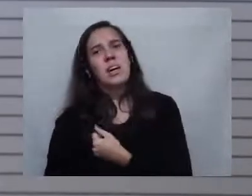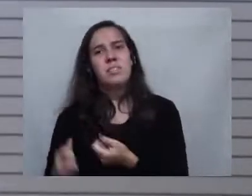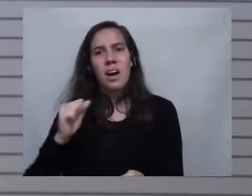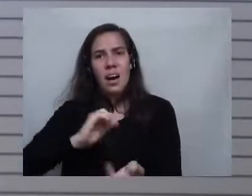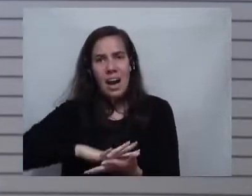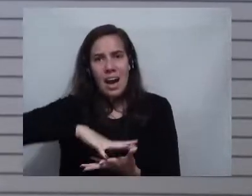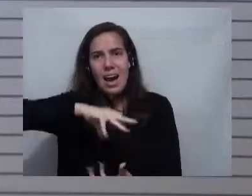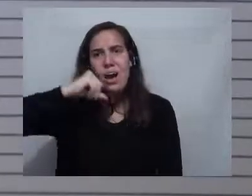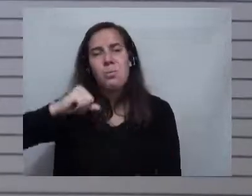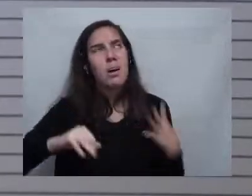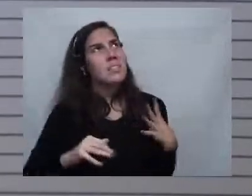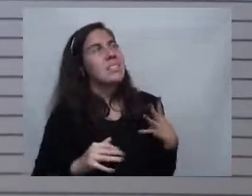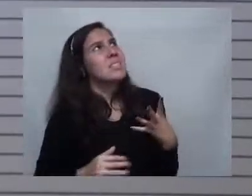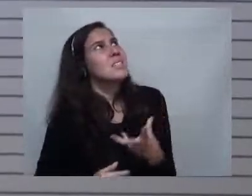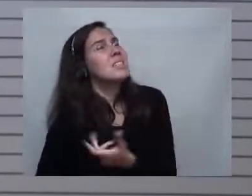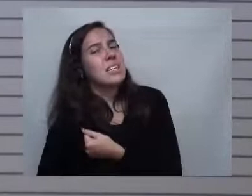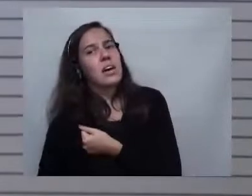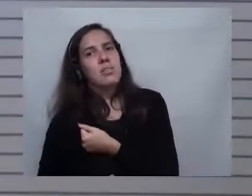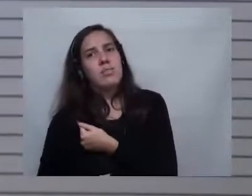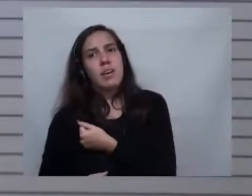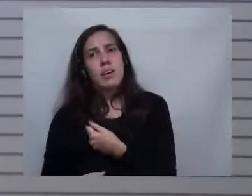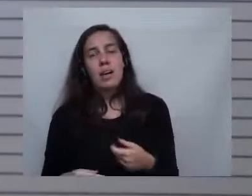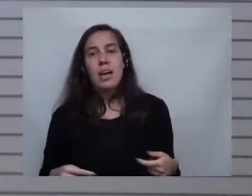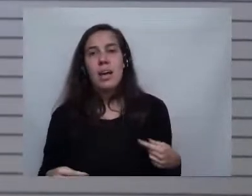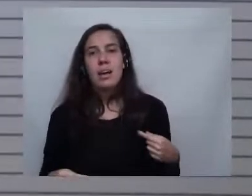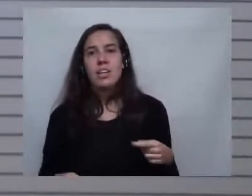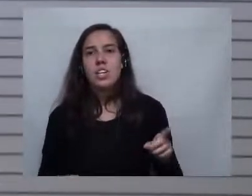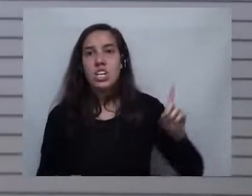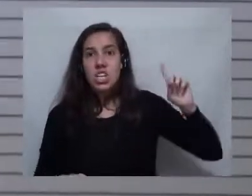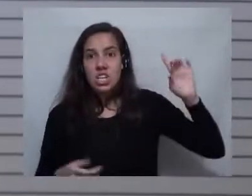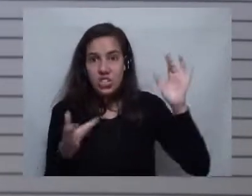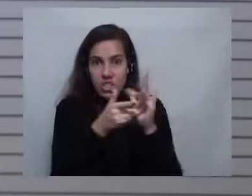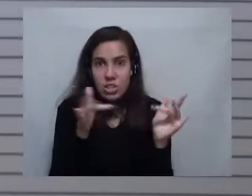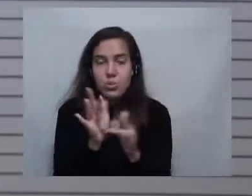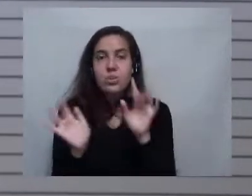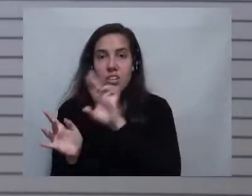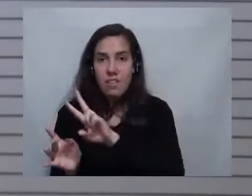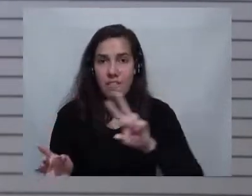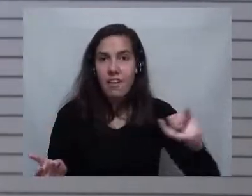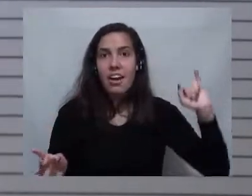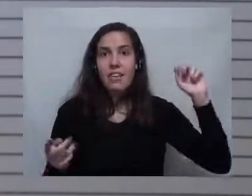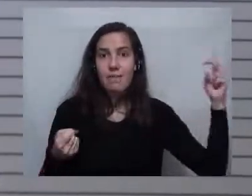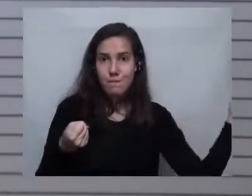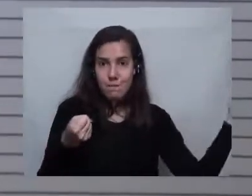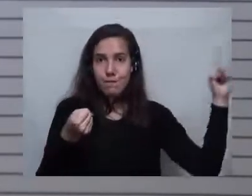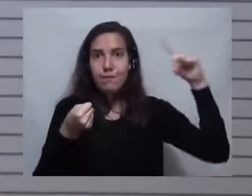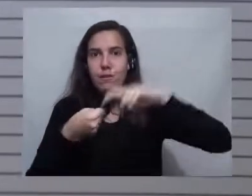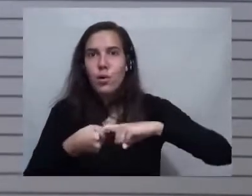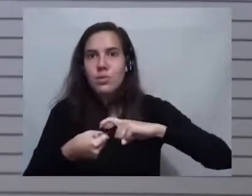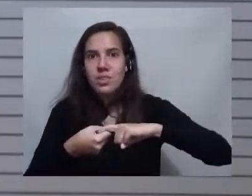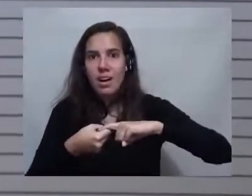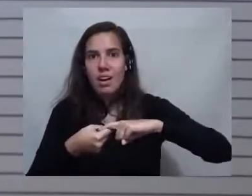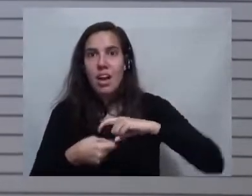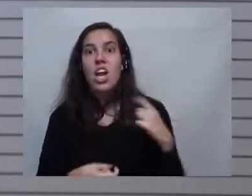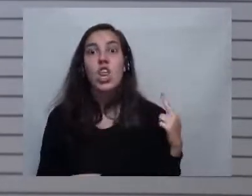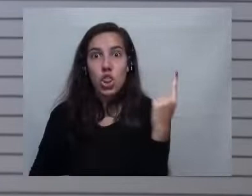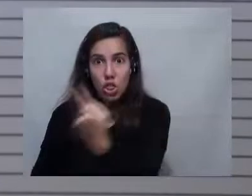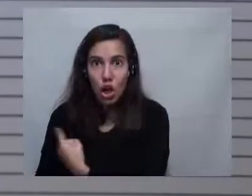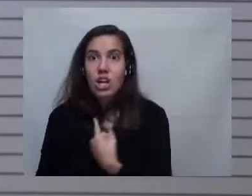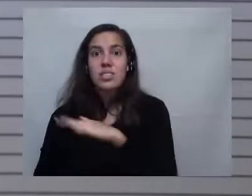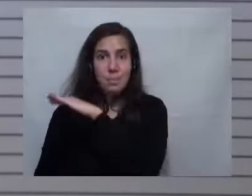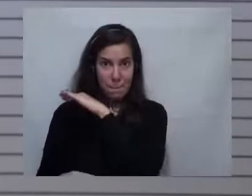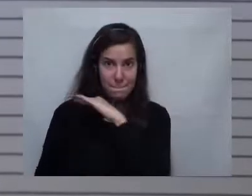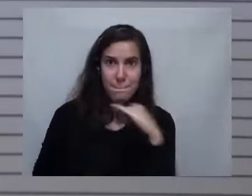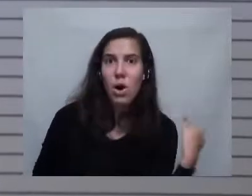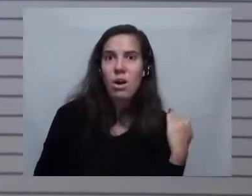nos chama viver o evangelho que Jesus Vai Voltar o evento essa notícia vou te dar uma certeza você vai morrer bom